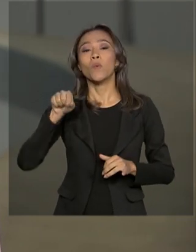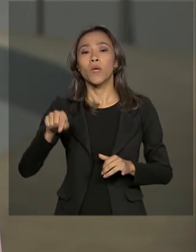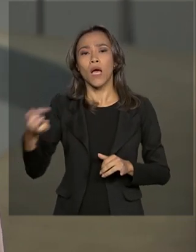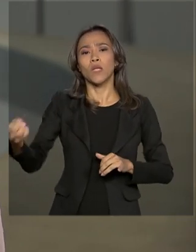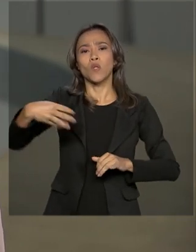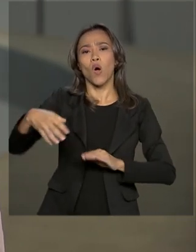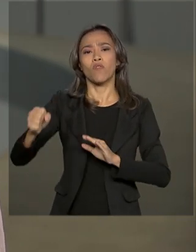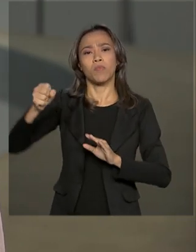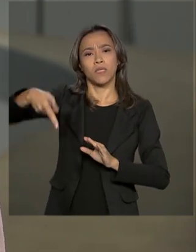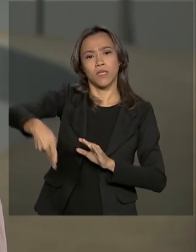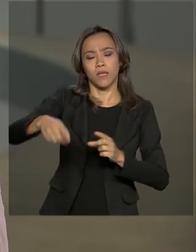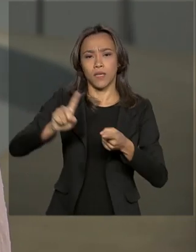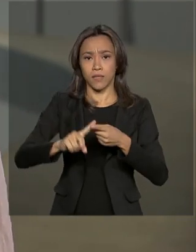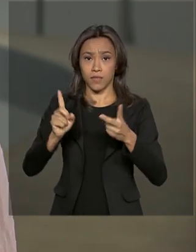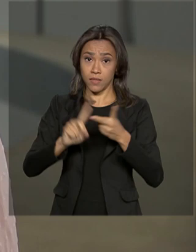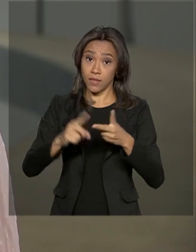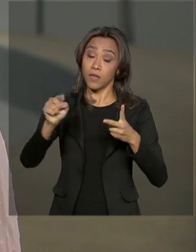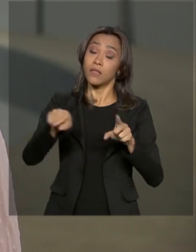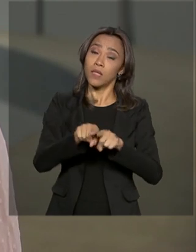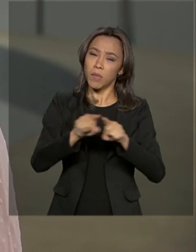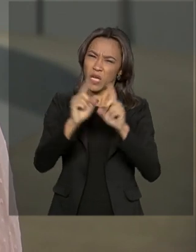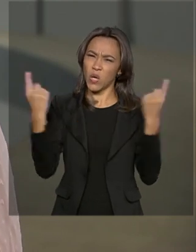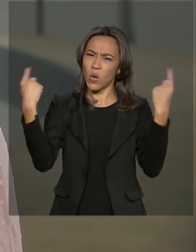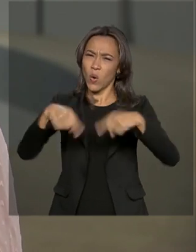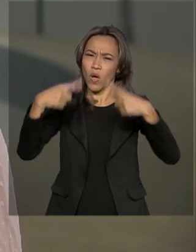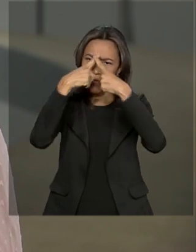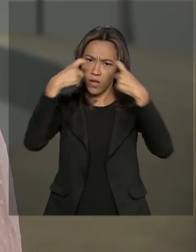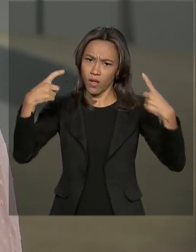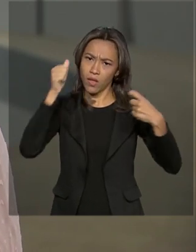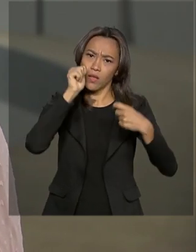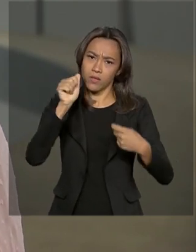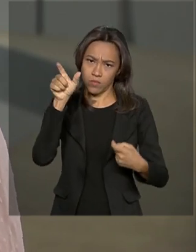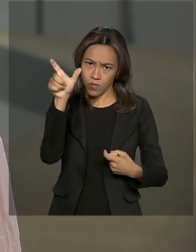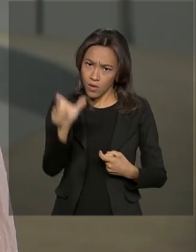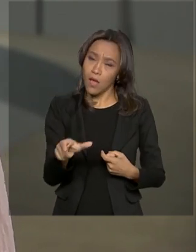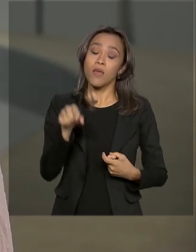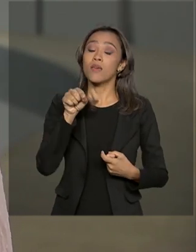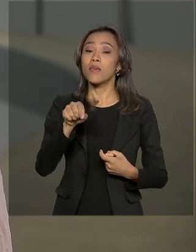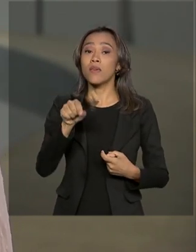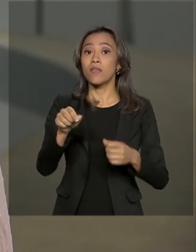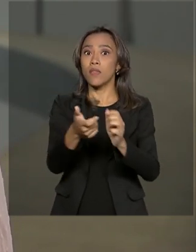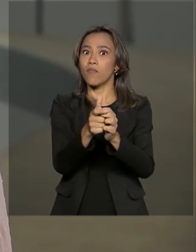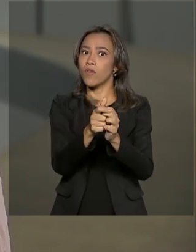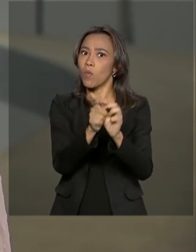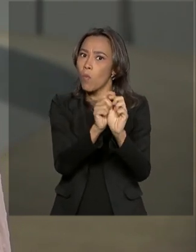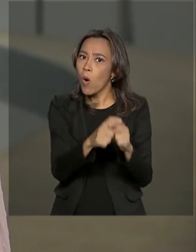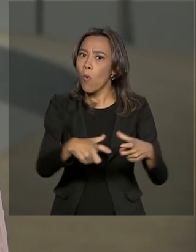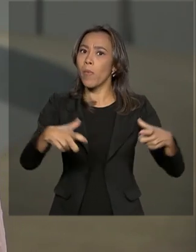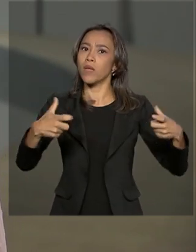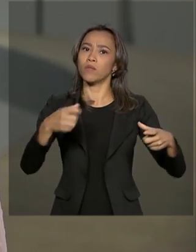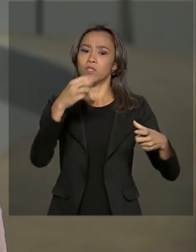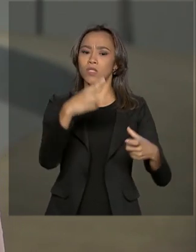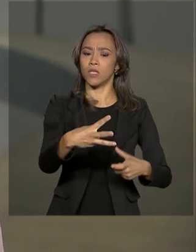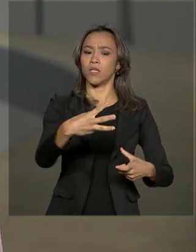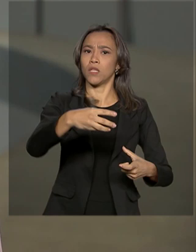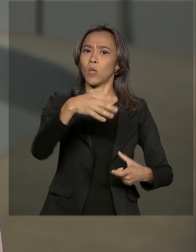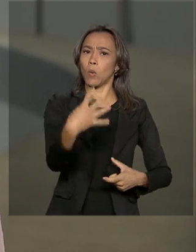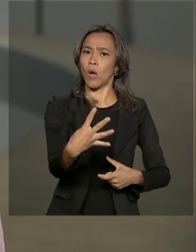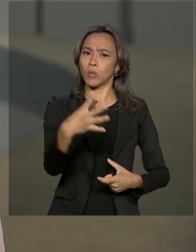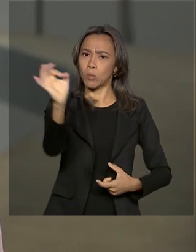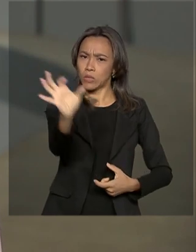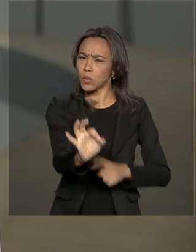Previdência e a de enfrentamento à violência contra a mulher, que levou a um aumento de 34% de